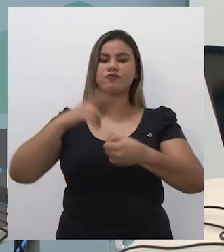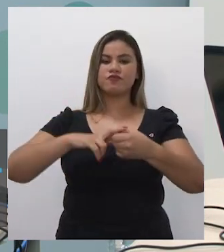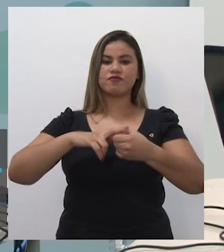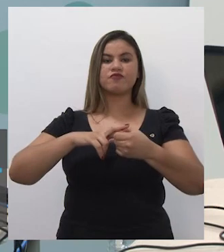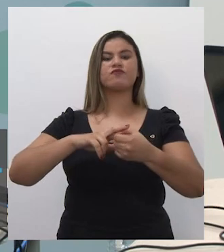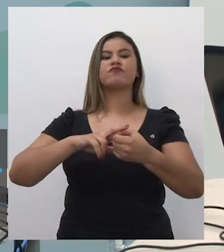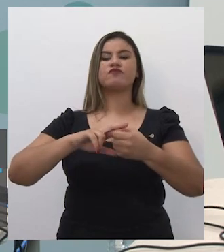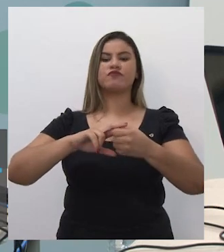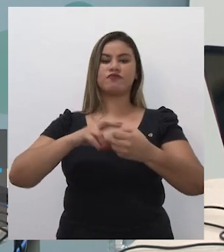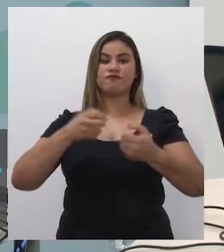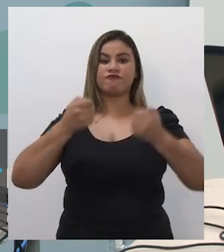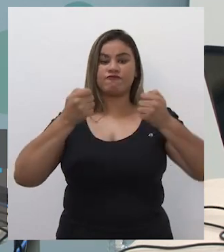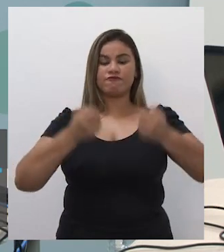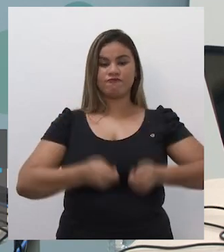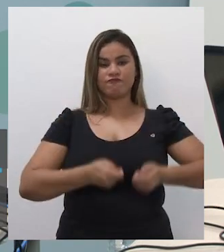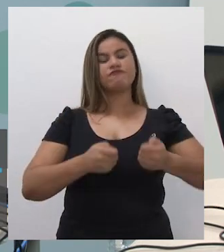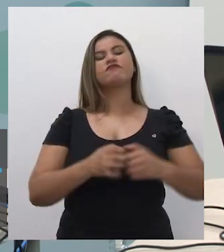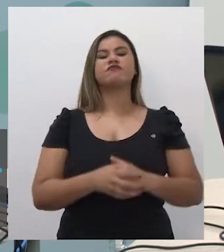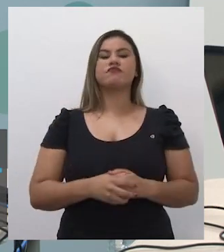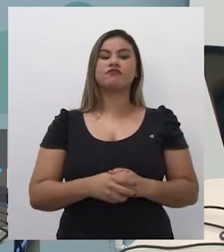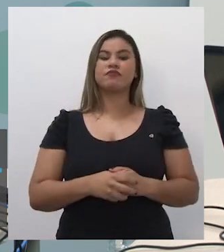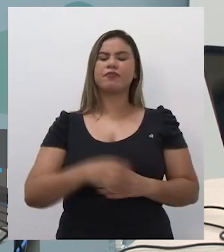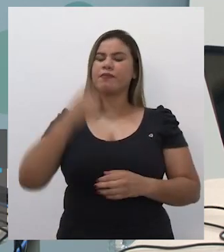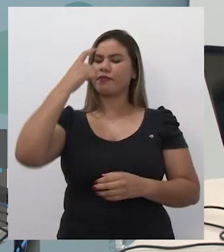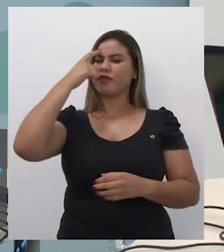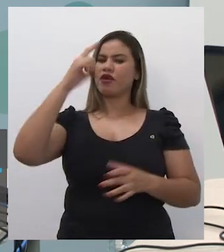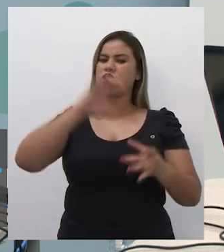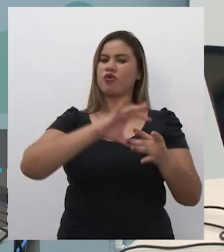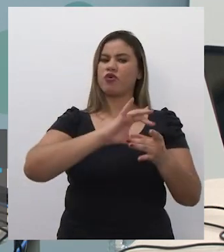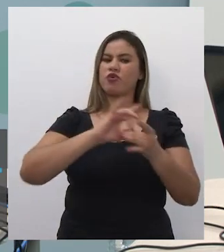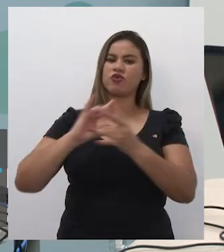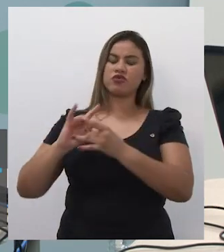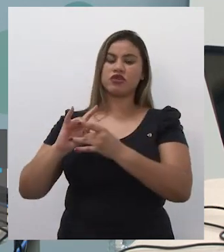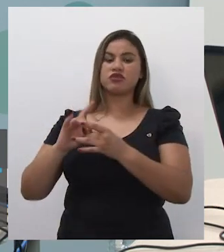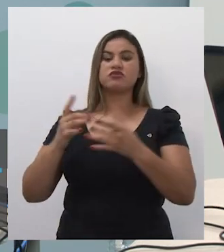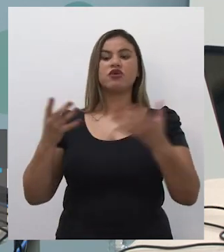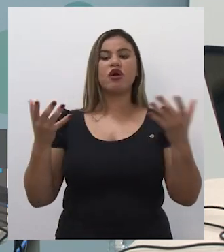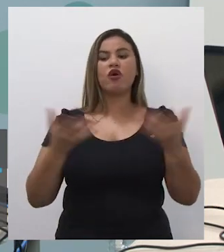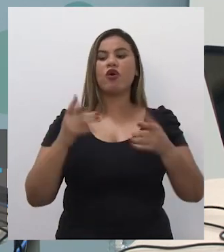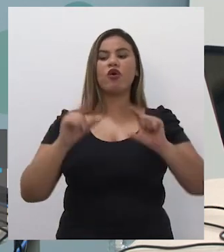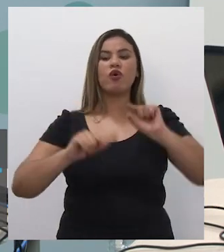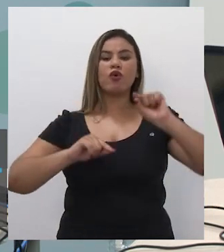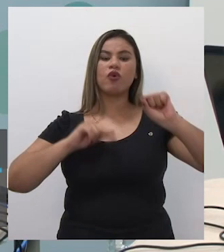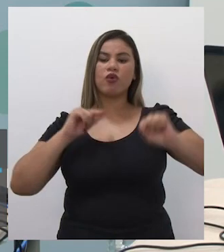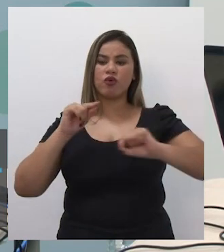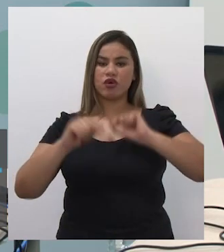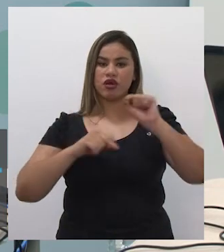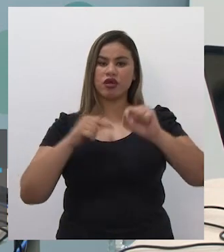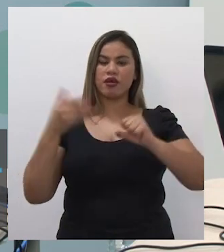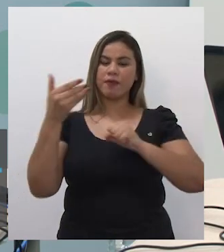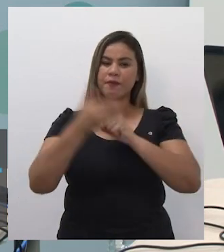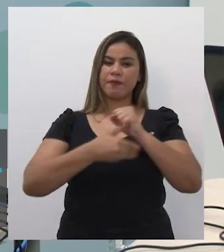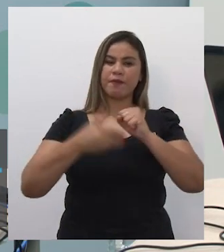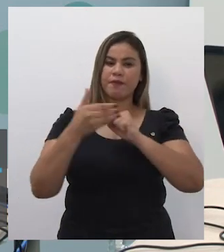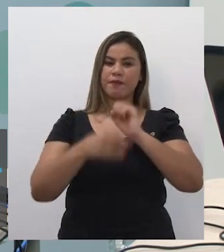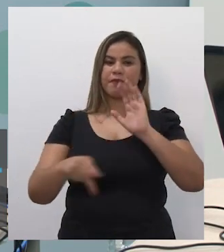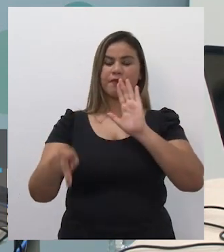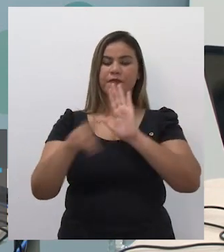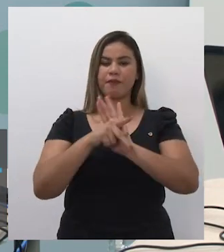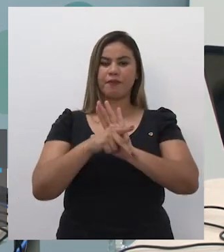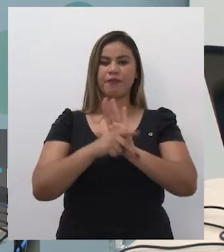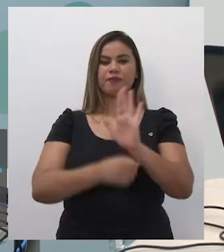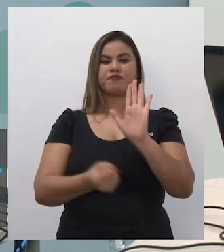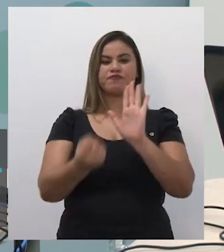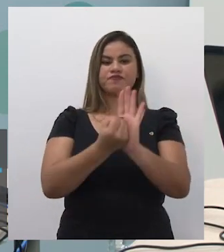essenciais. Considerando esse contexto, nós queremos trazer então a estrutura do documento orientador que